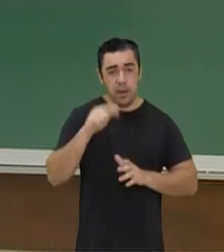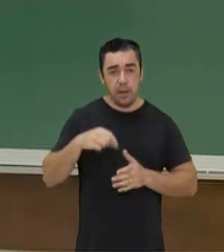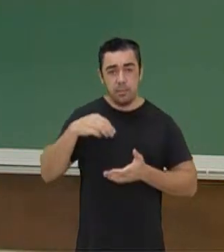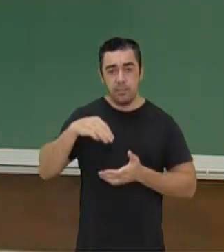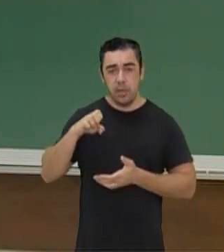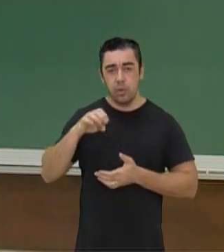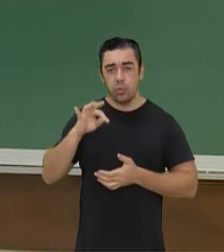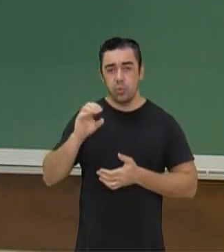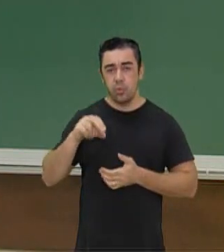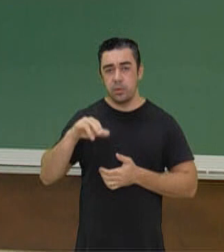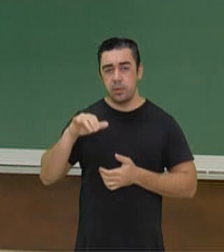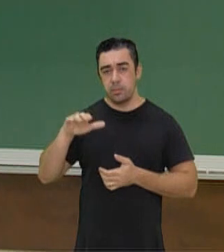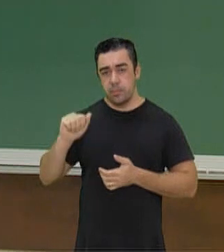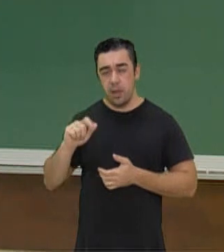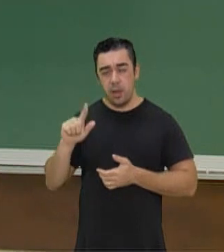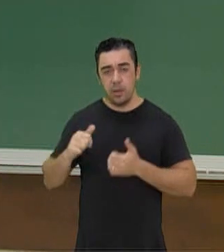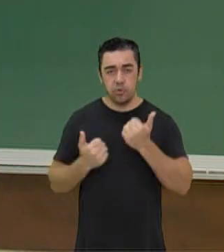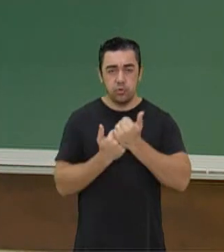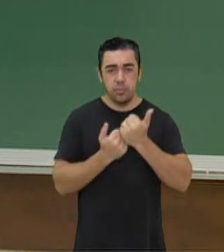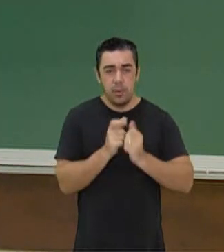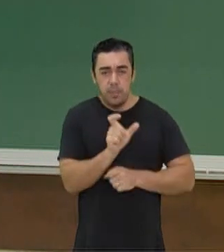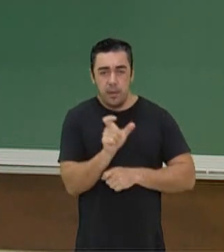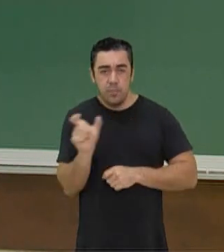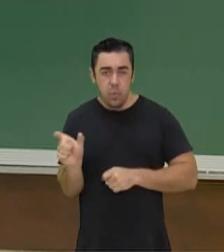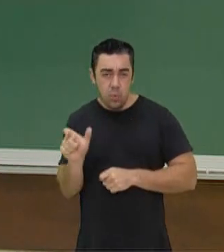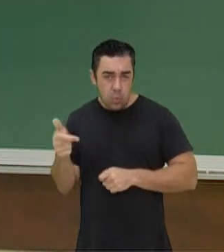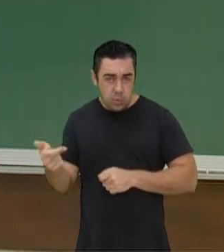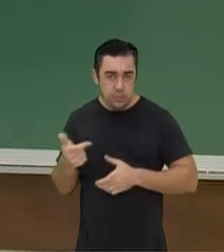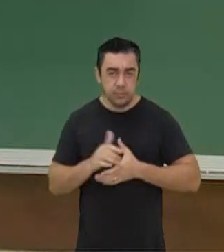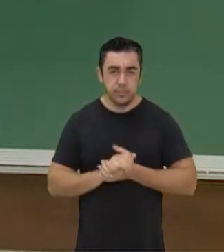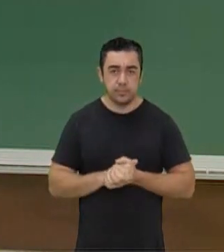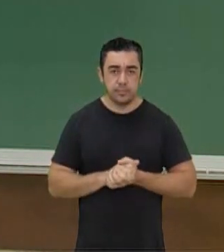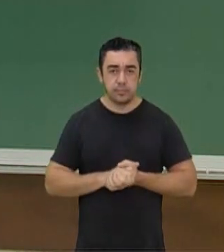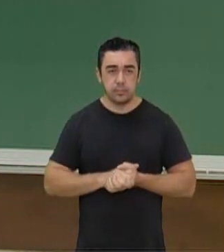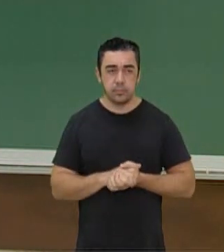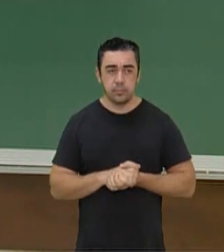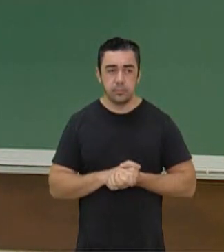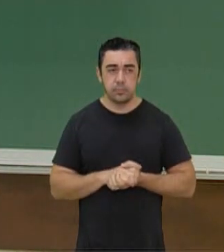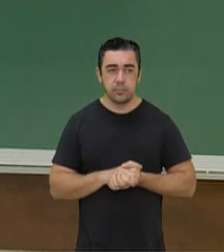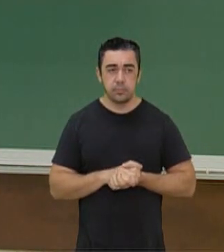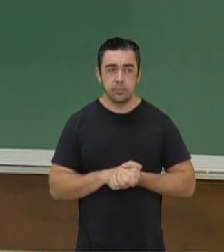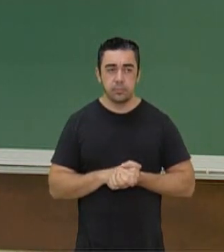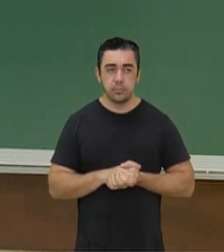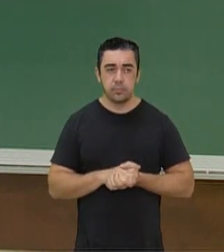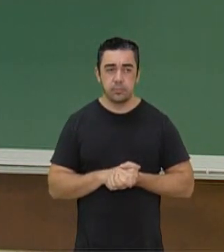acaba substituindo o termo ali por outro. Perfeito?